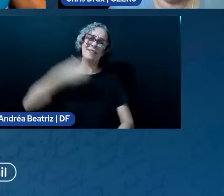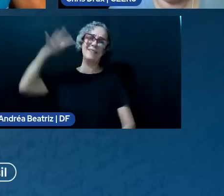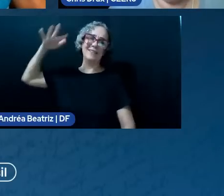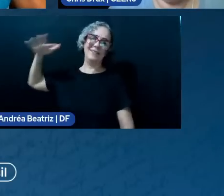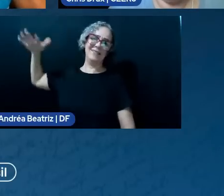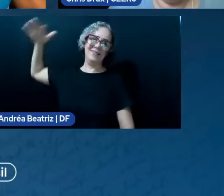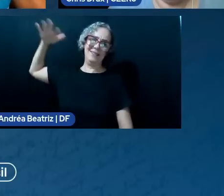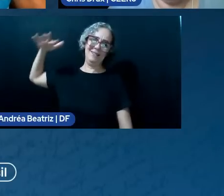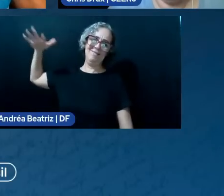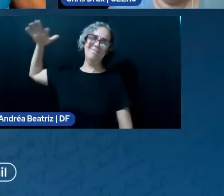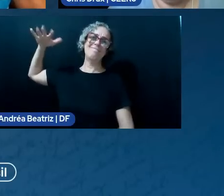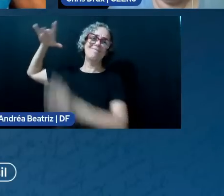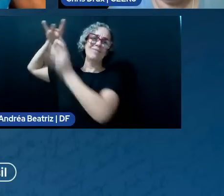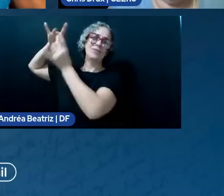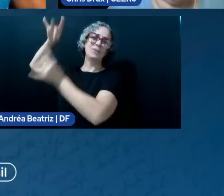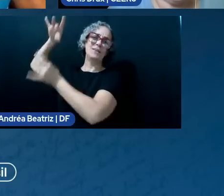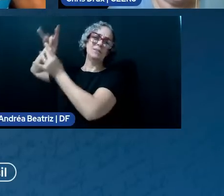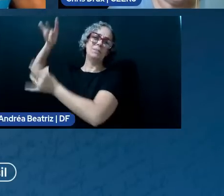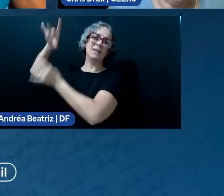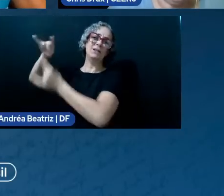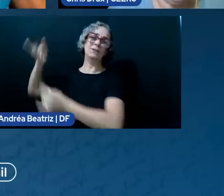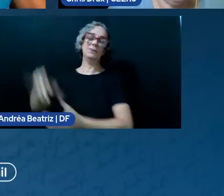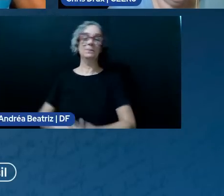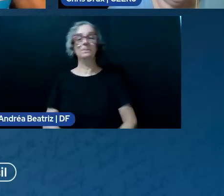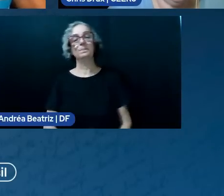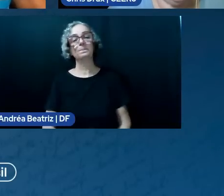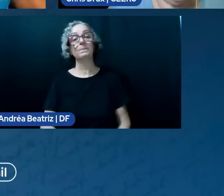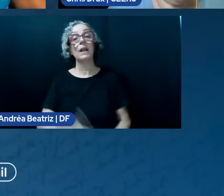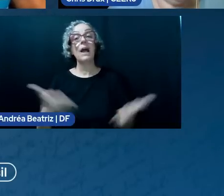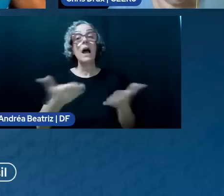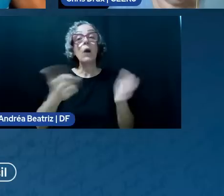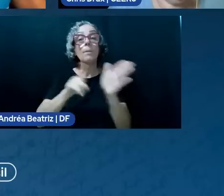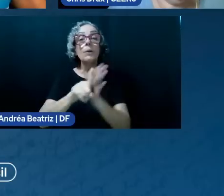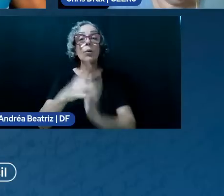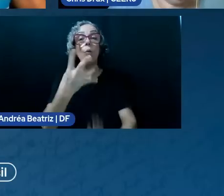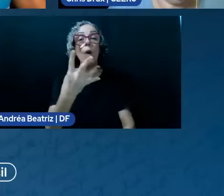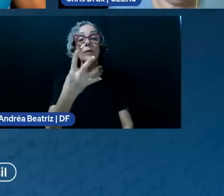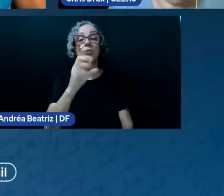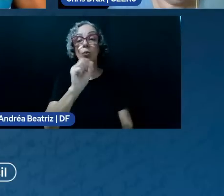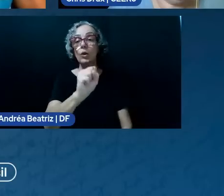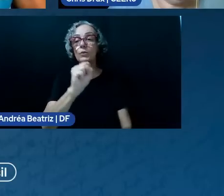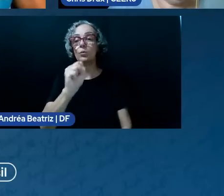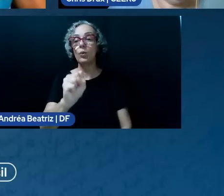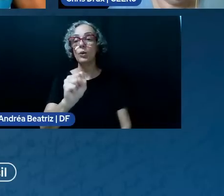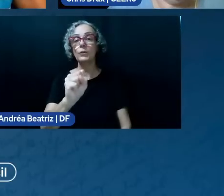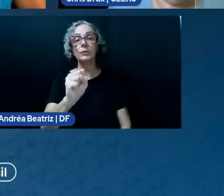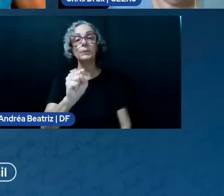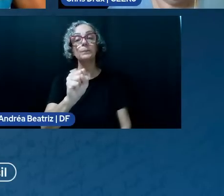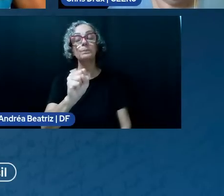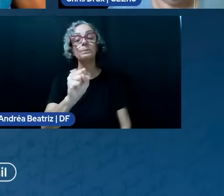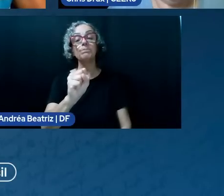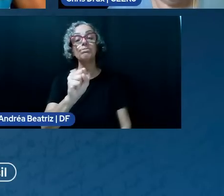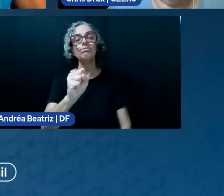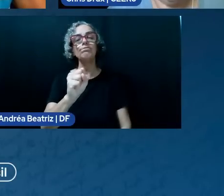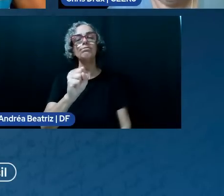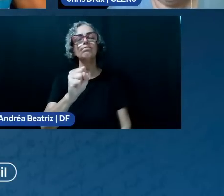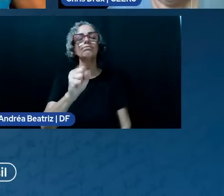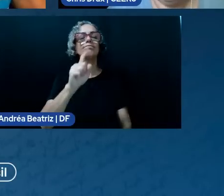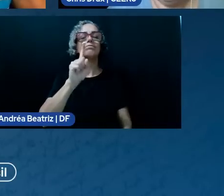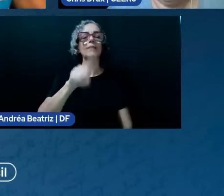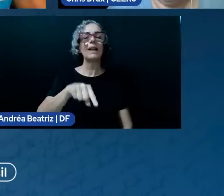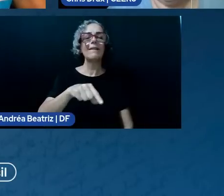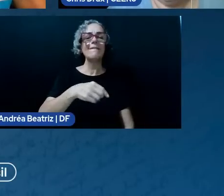né? Lúcia, 488. Os parentes e amigos que nos precederam na outra